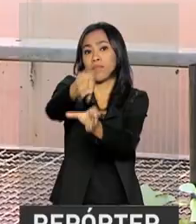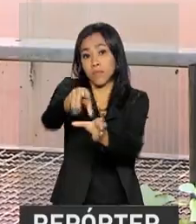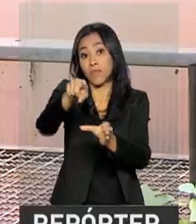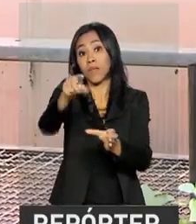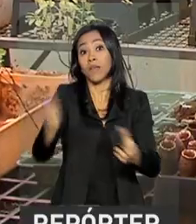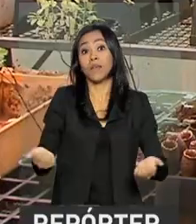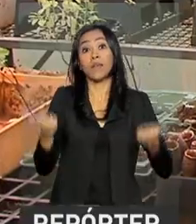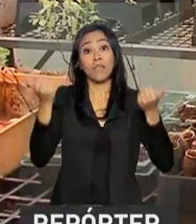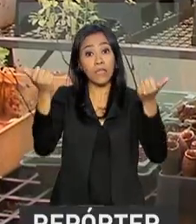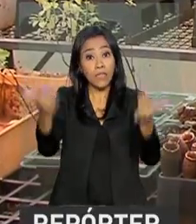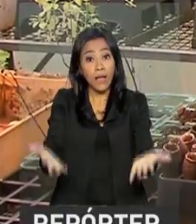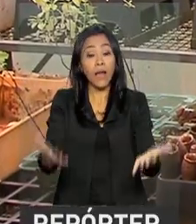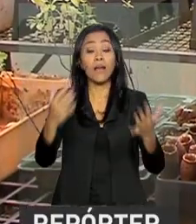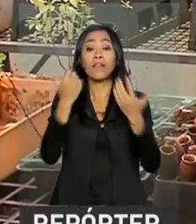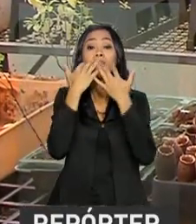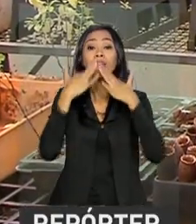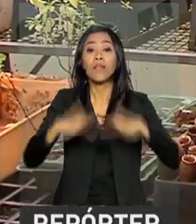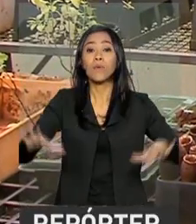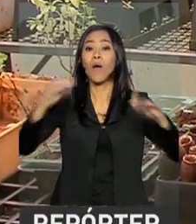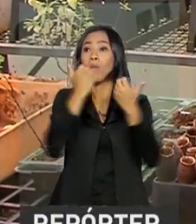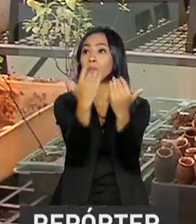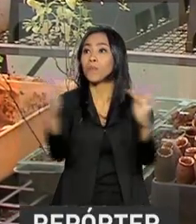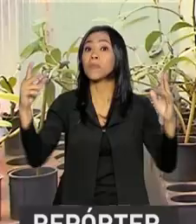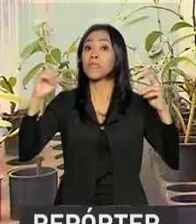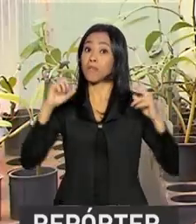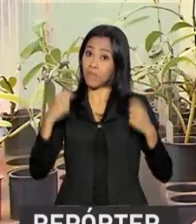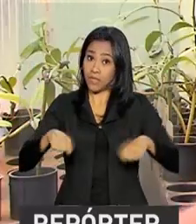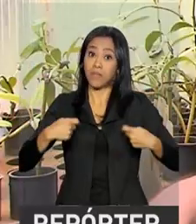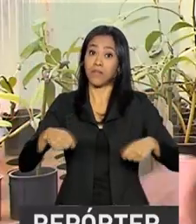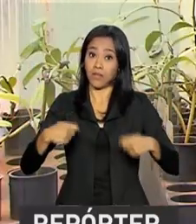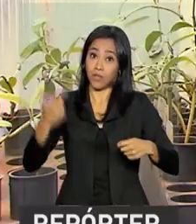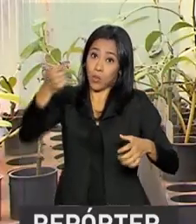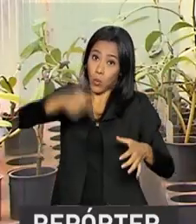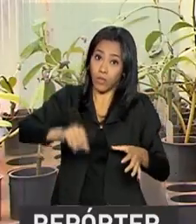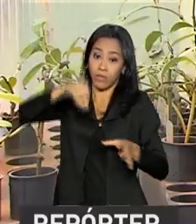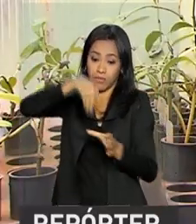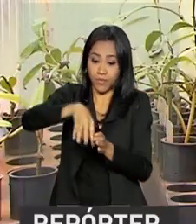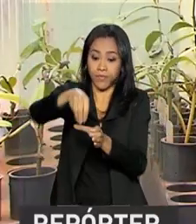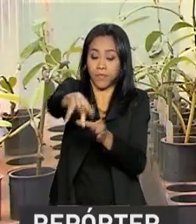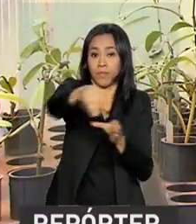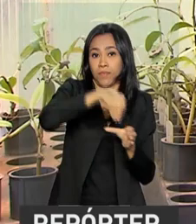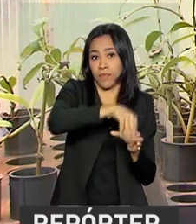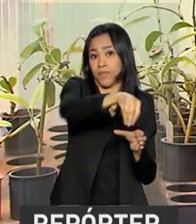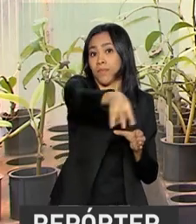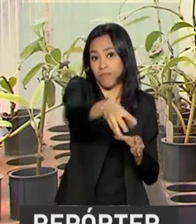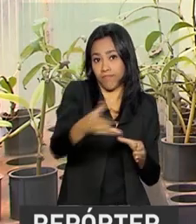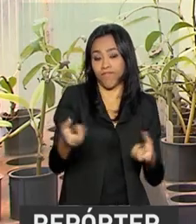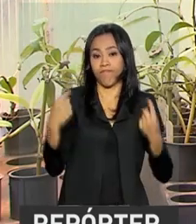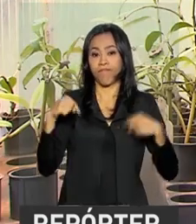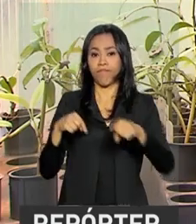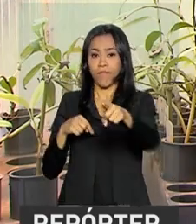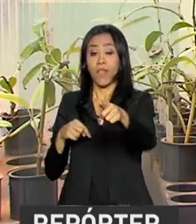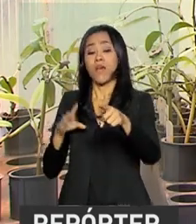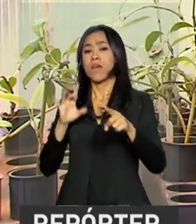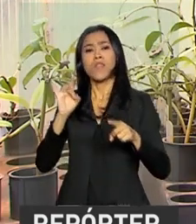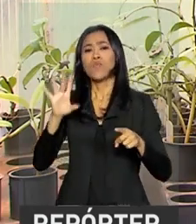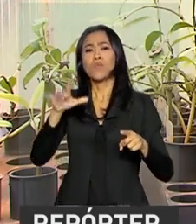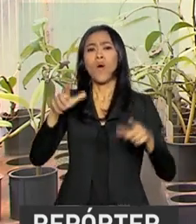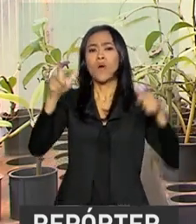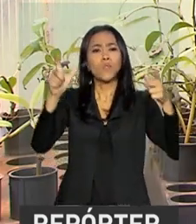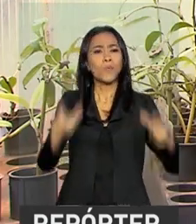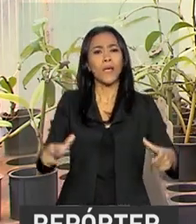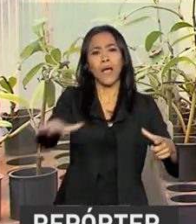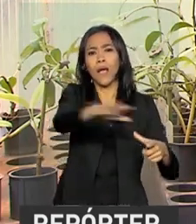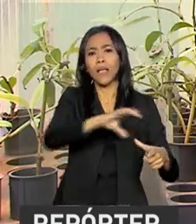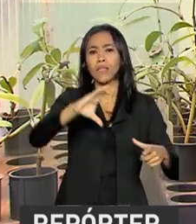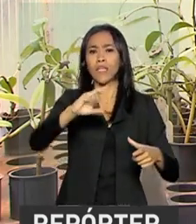parques nacionais que precisarem de reflorestamento é grande parceria que nós queremos e não só com chapada dos veadeiros mas com todos os